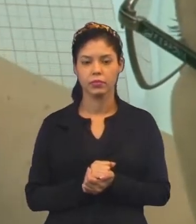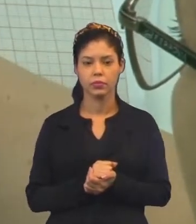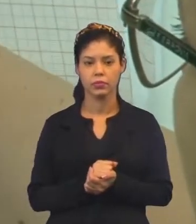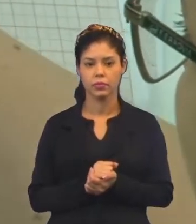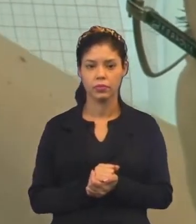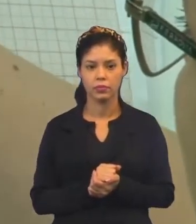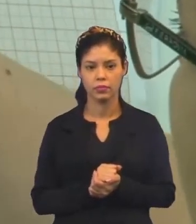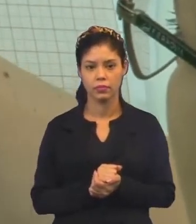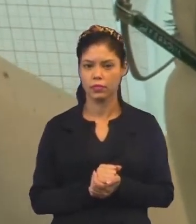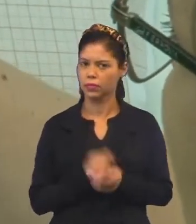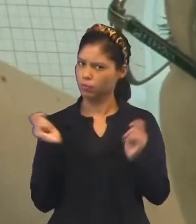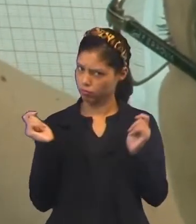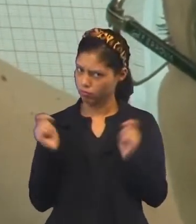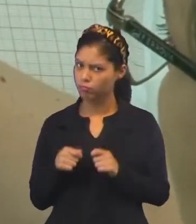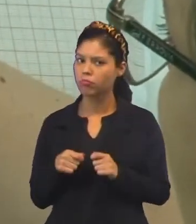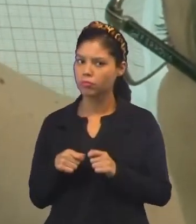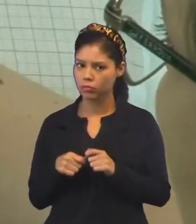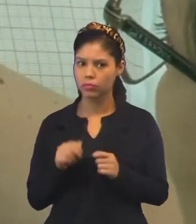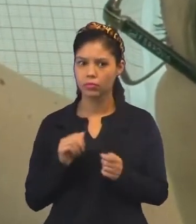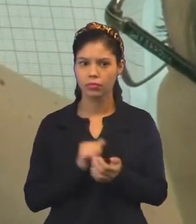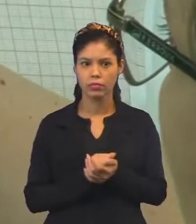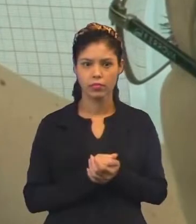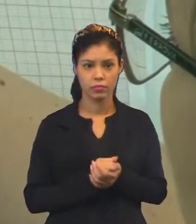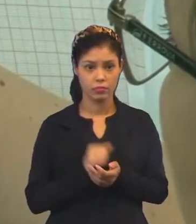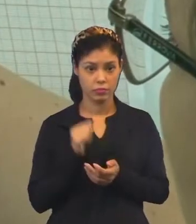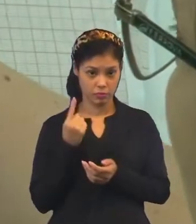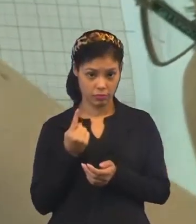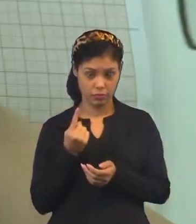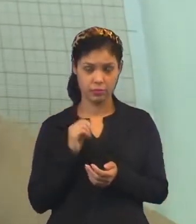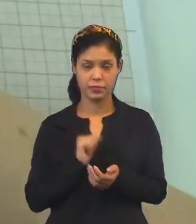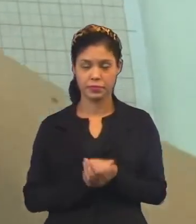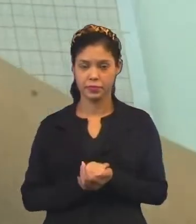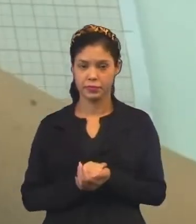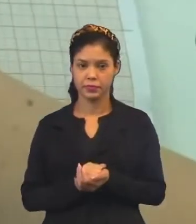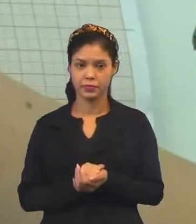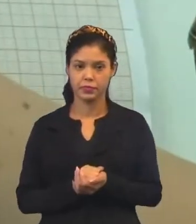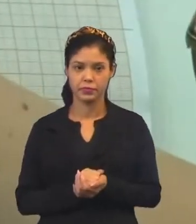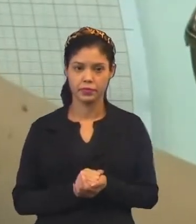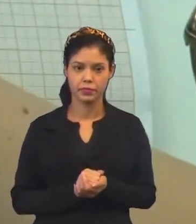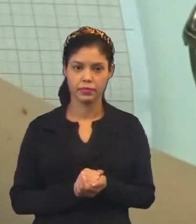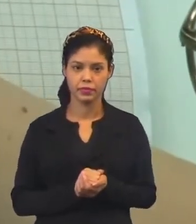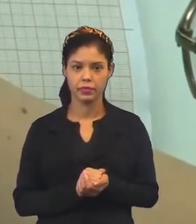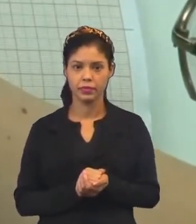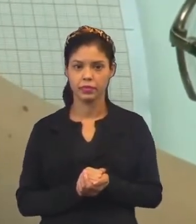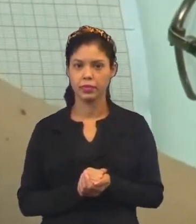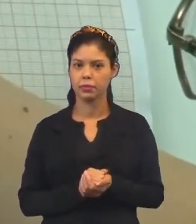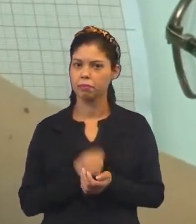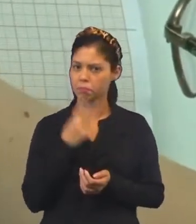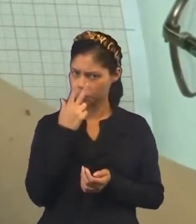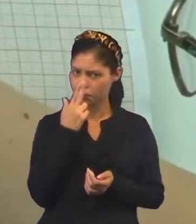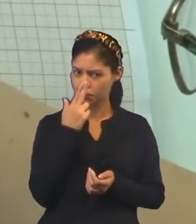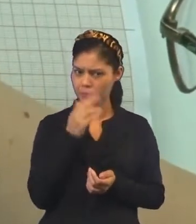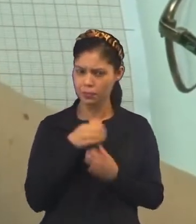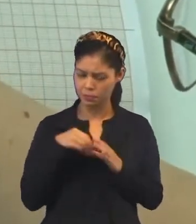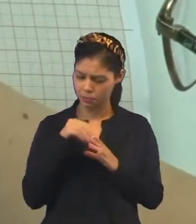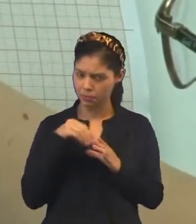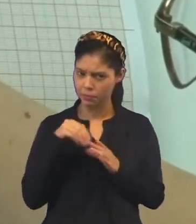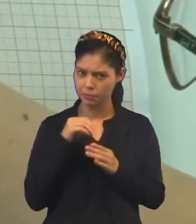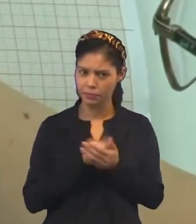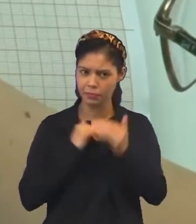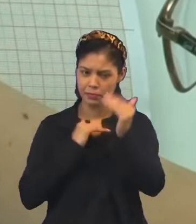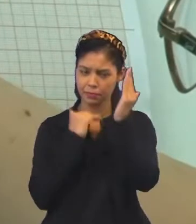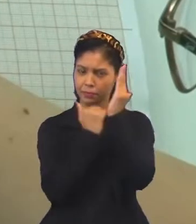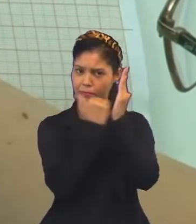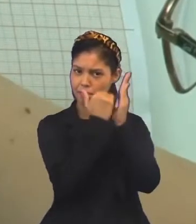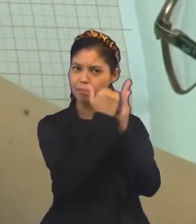Para você ver que é possível. E aqui só usar mais um. Ficou tipo um bolo, né? Também, bolo de